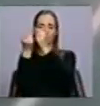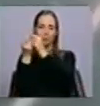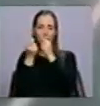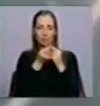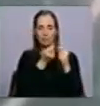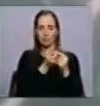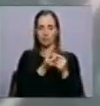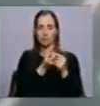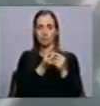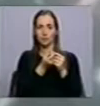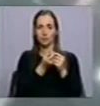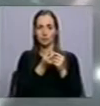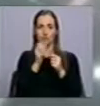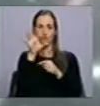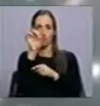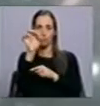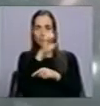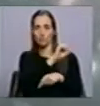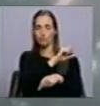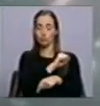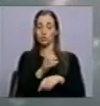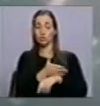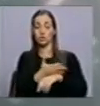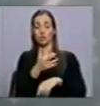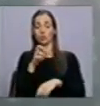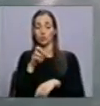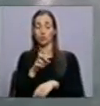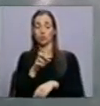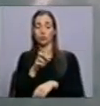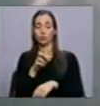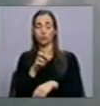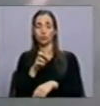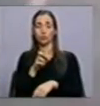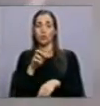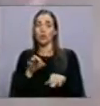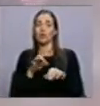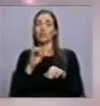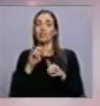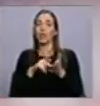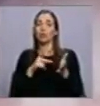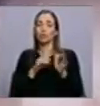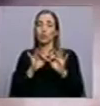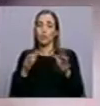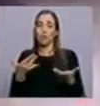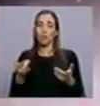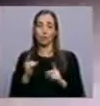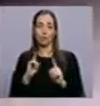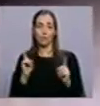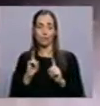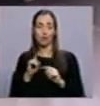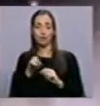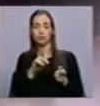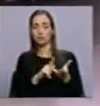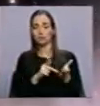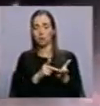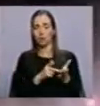que registaram. Como podes imaginar, século XVIII, a instrumentação não era propriamente aquela que nós temos hoje em dia e, portanto, isto era uma técnica